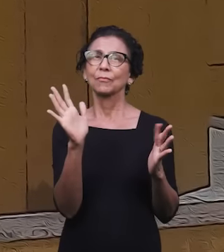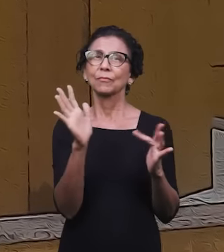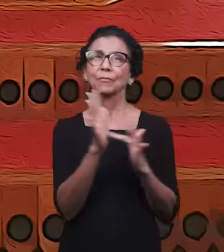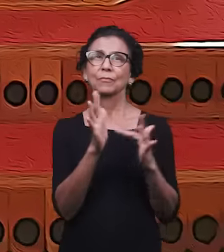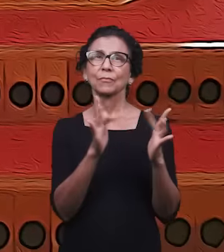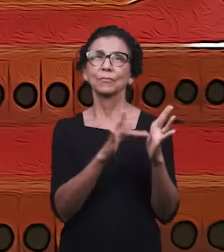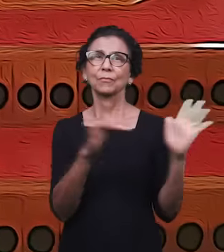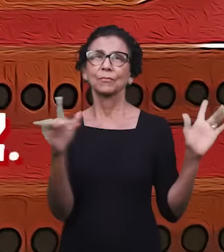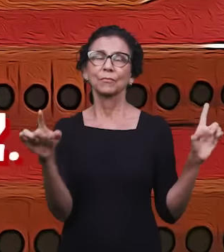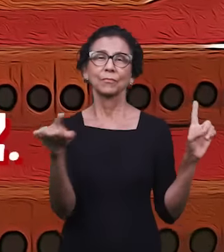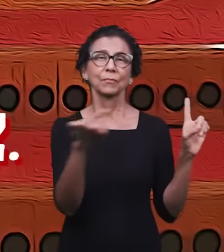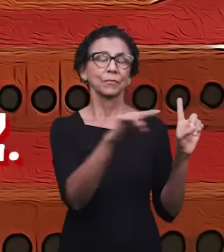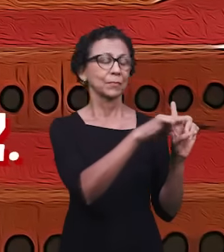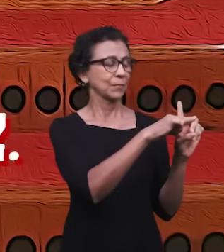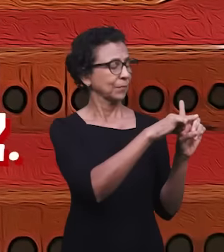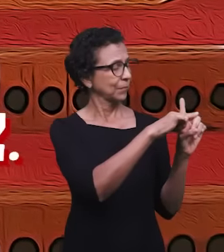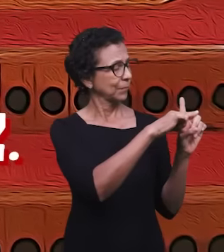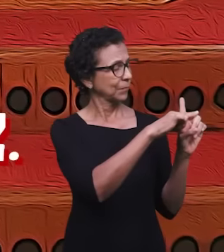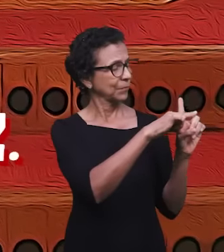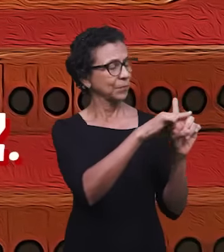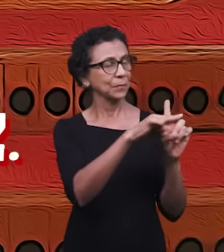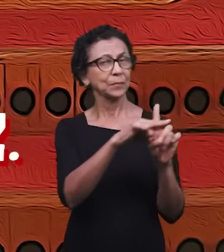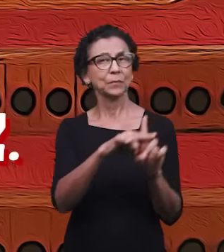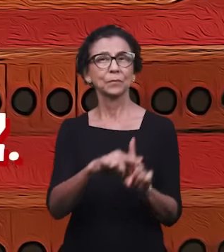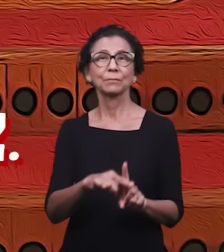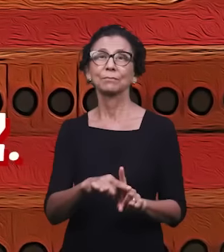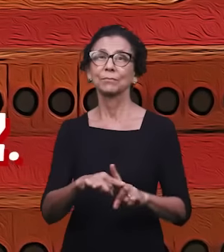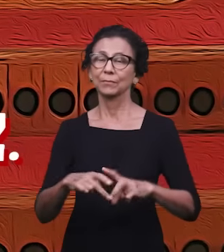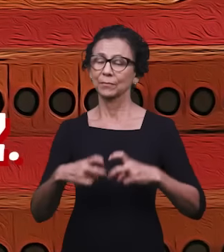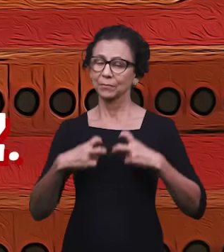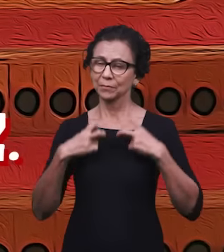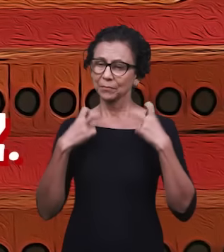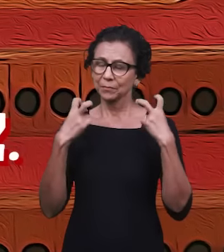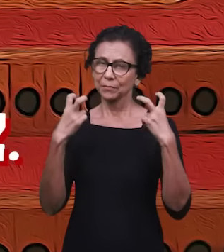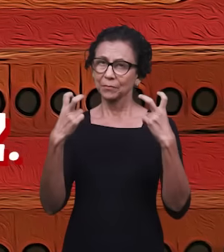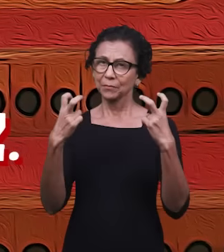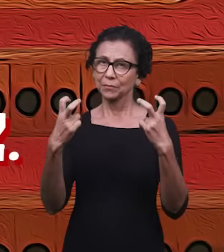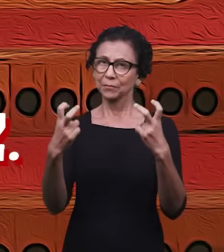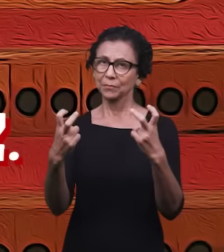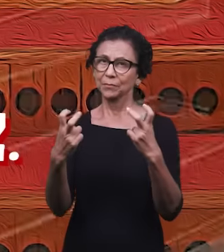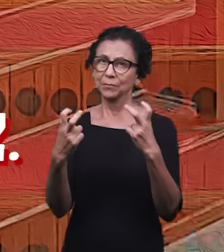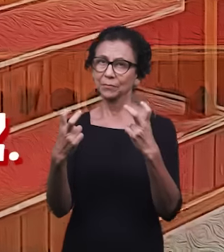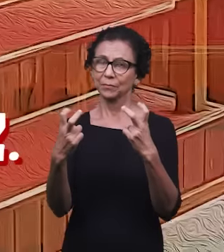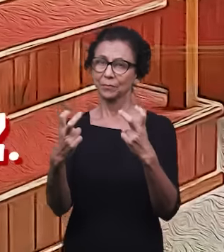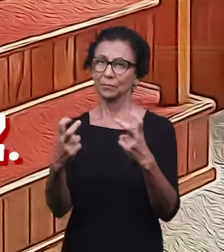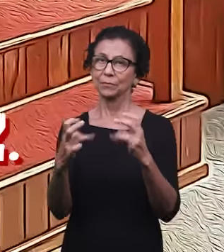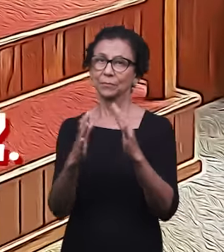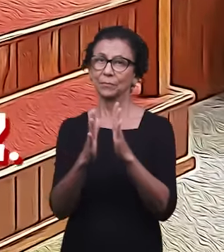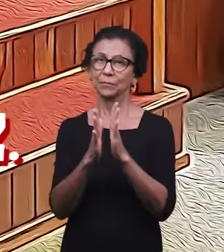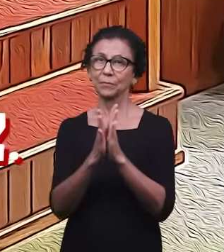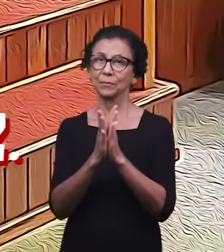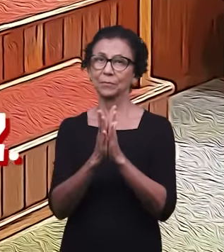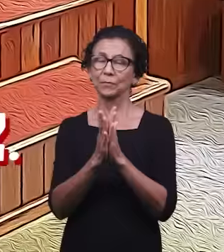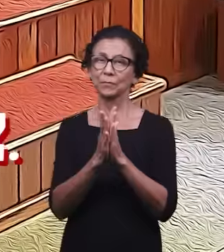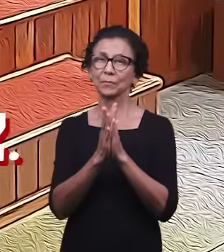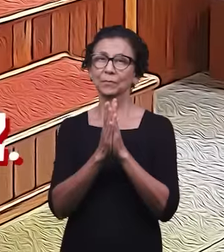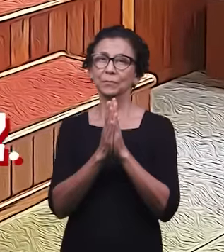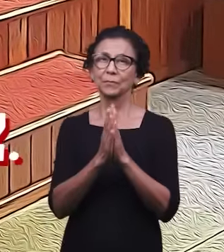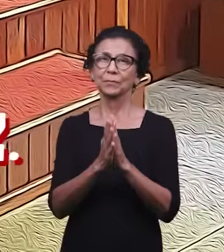Eu clamo, eu oro pelo Espírito que reluz.